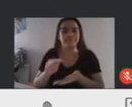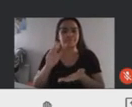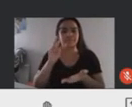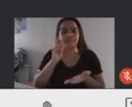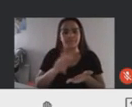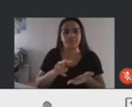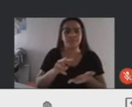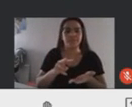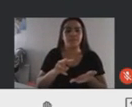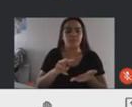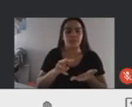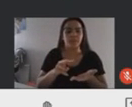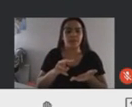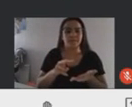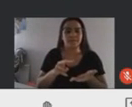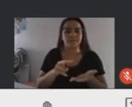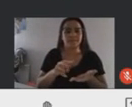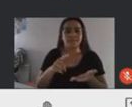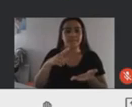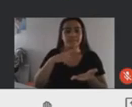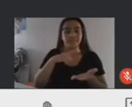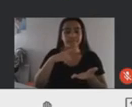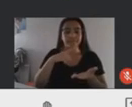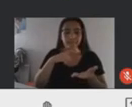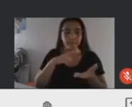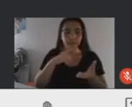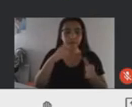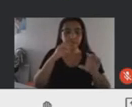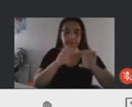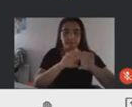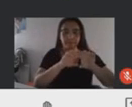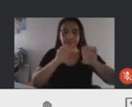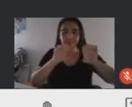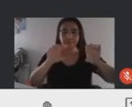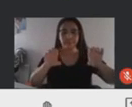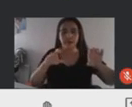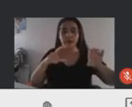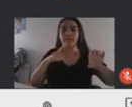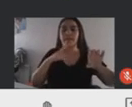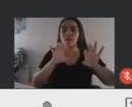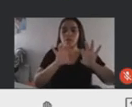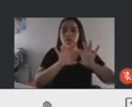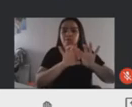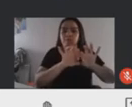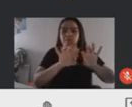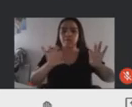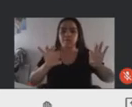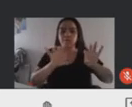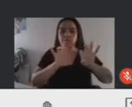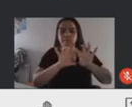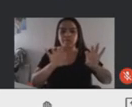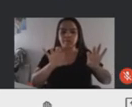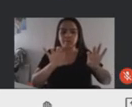redor dessa lâmpada, né, nós colocamos uma tubulaçãozinha de